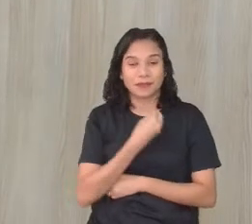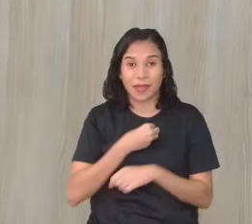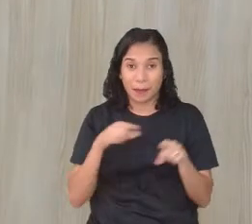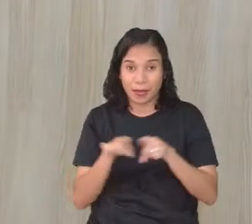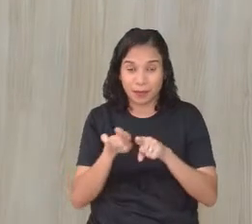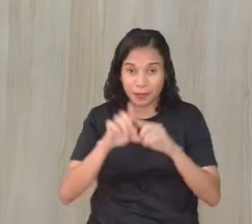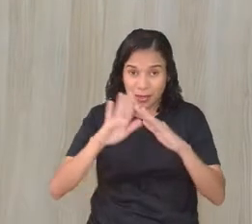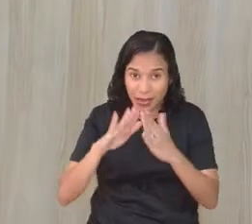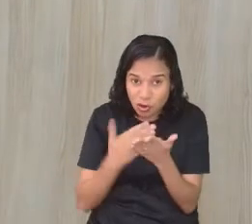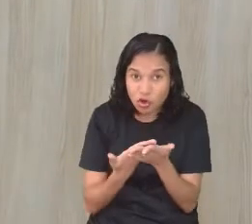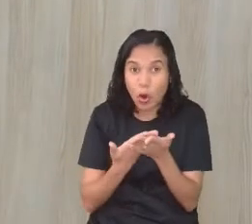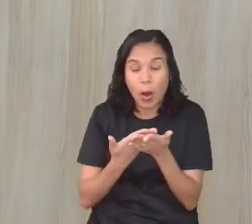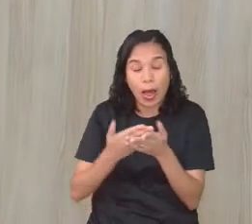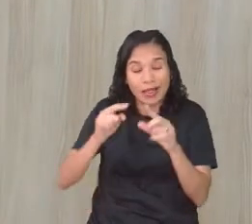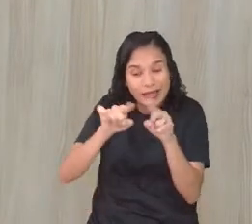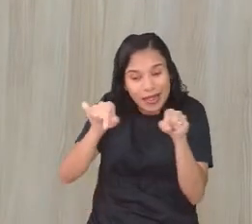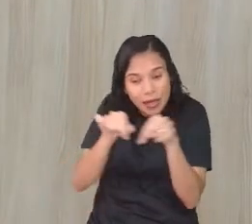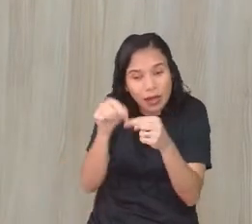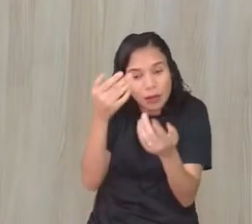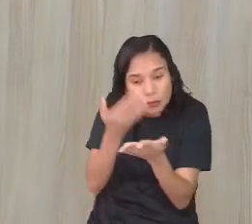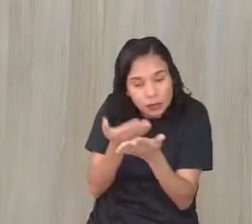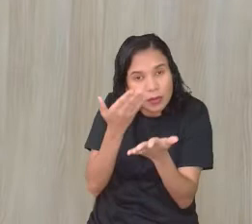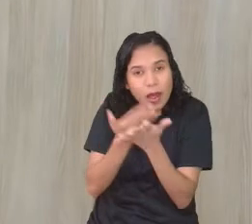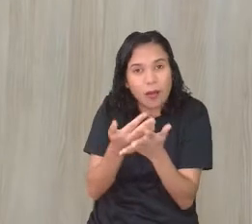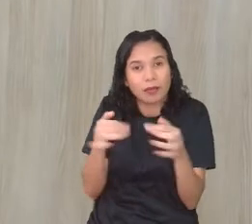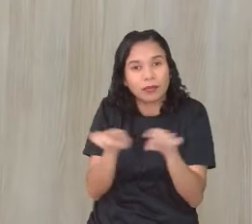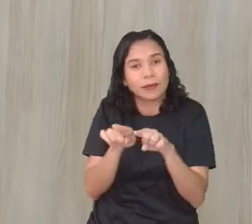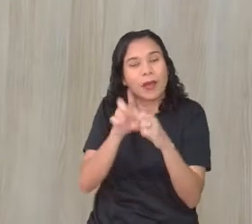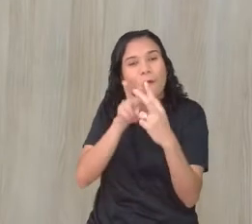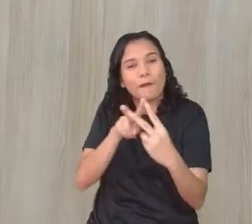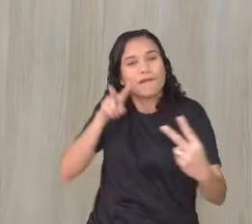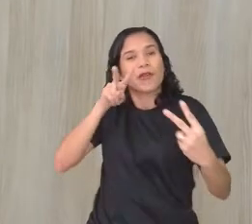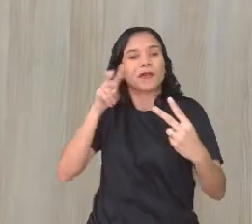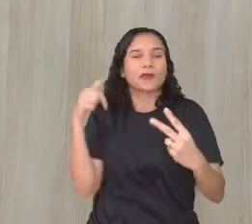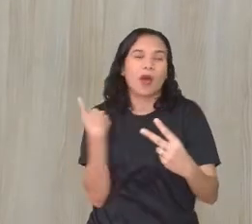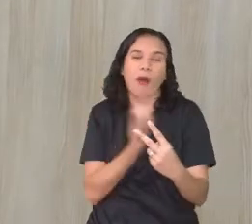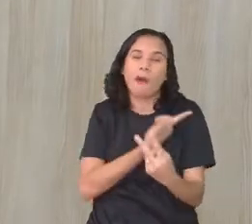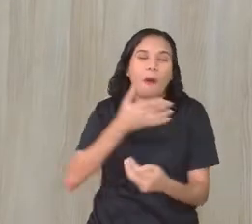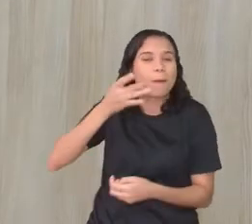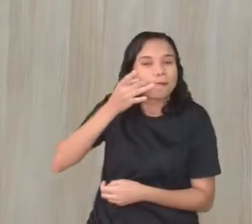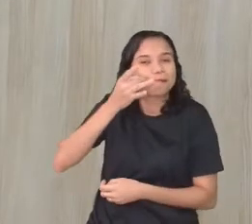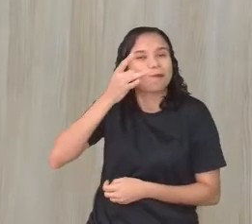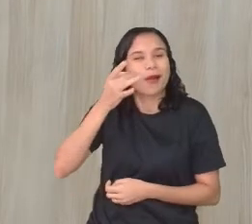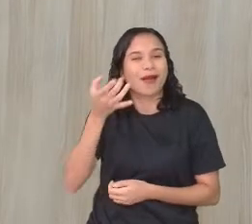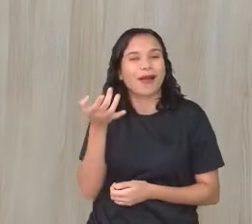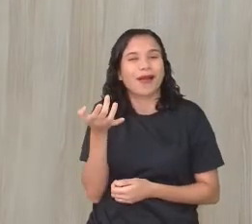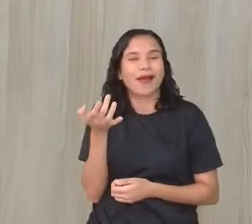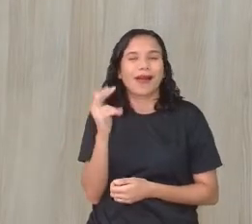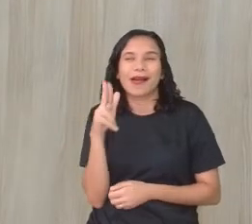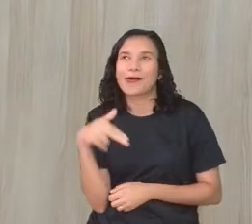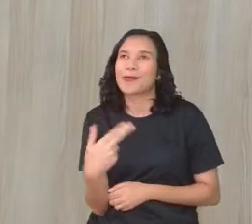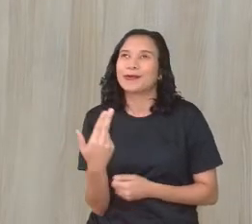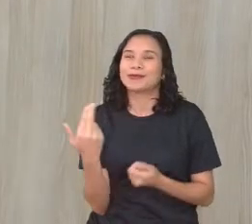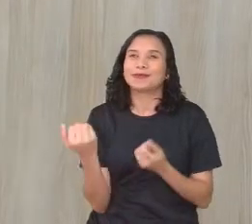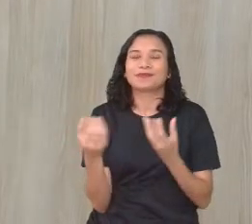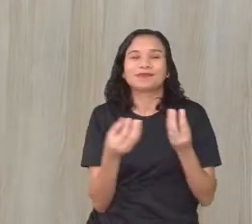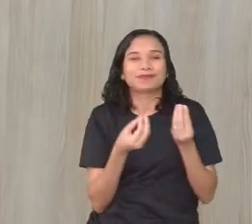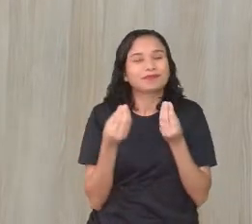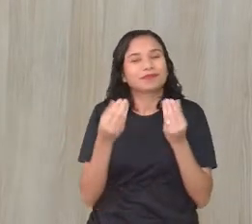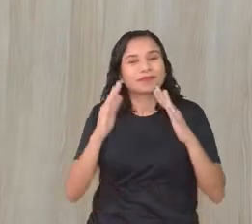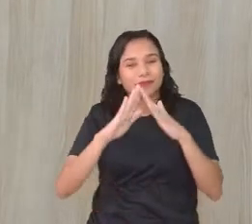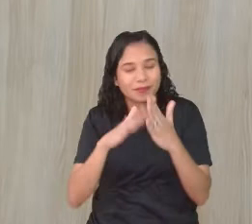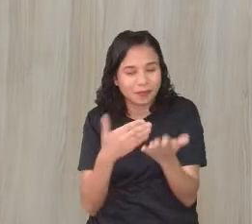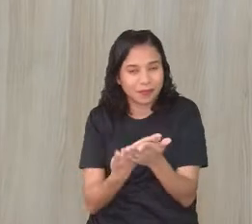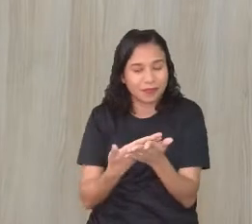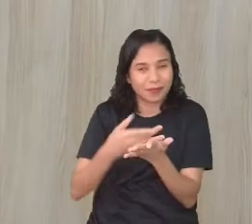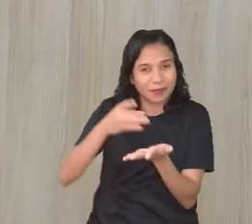da escola, na sala de aula virtual, ou online, ou não é no chão da escola